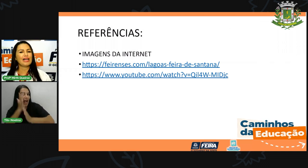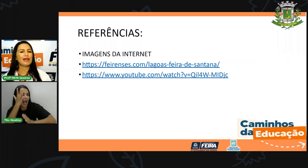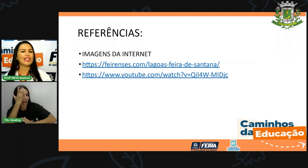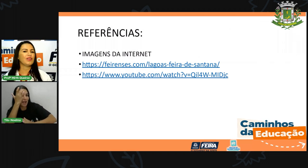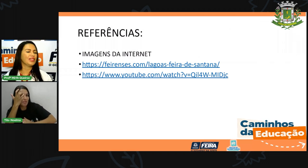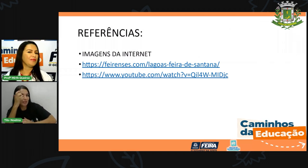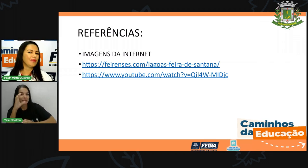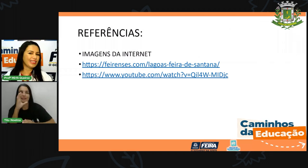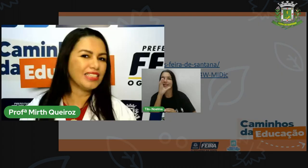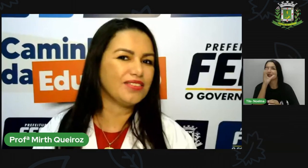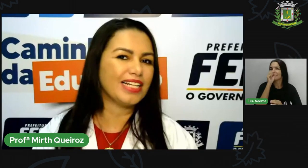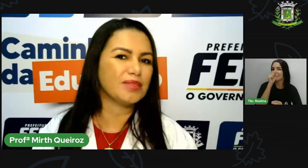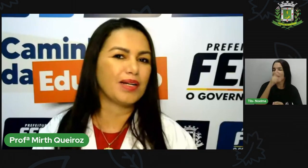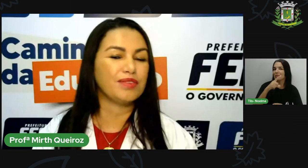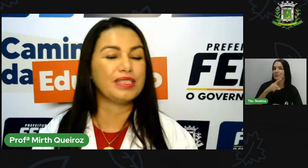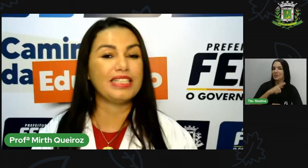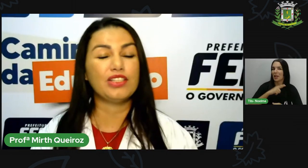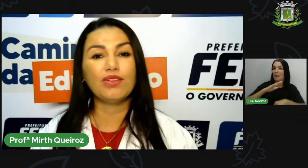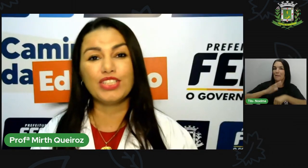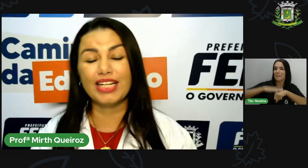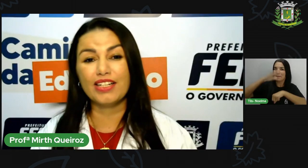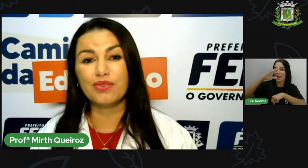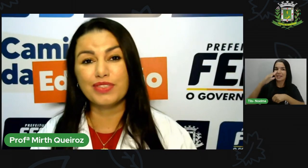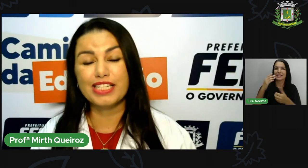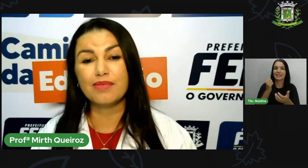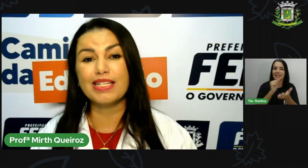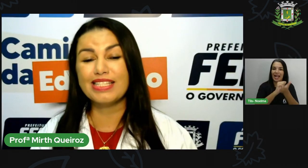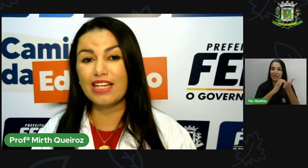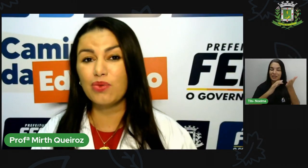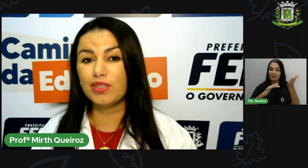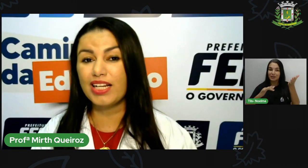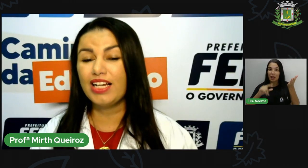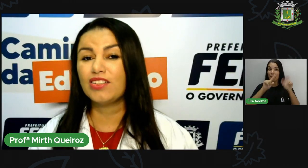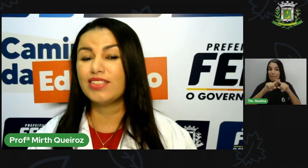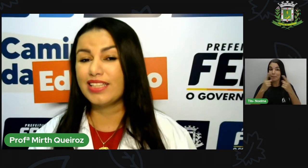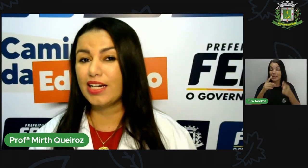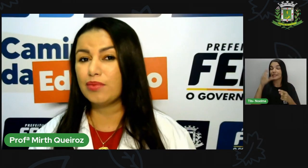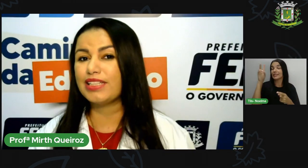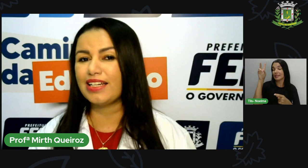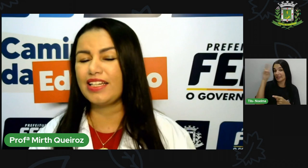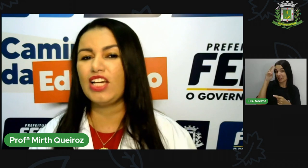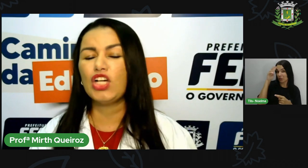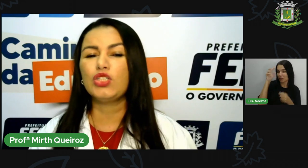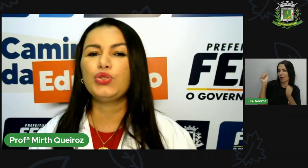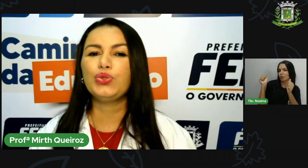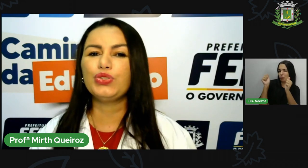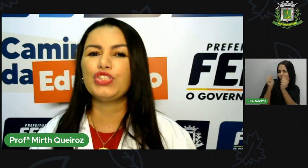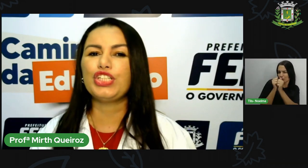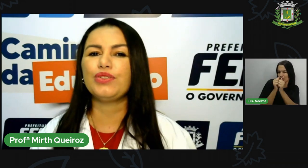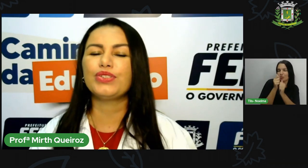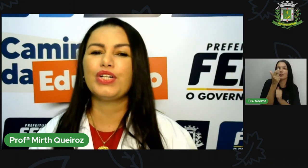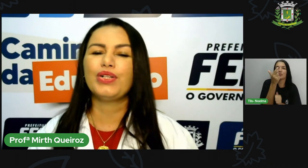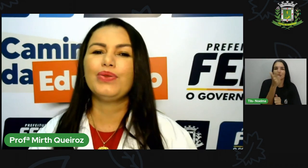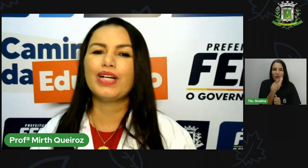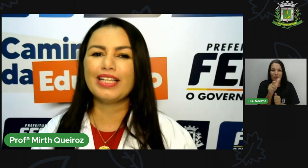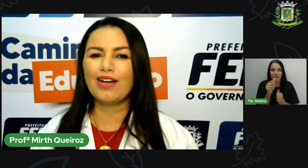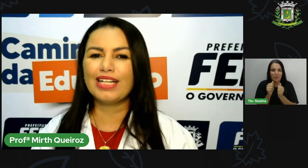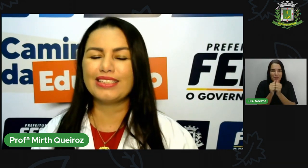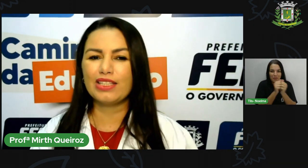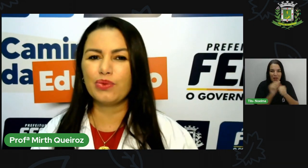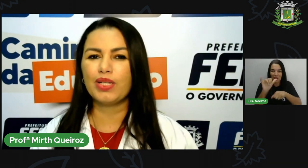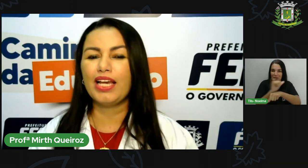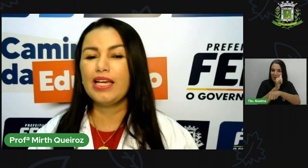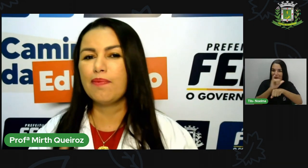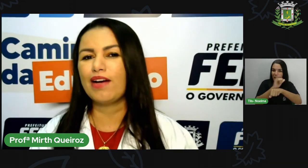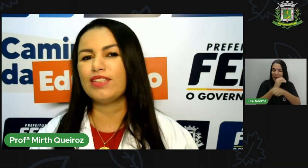Amanhã, sabadão, tem mais atividades para vocês. Eu não estarei com vocês, mas segunda nós estaremos aqui juntinhos no canal